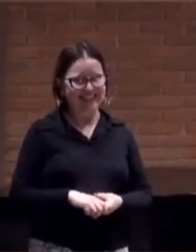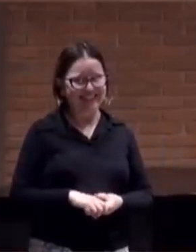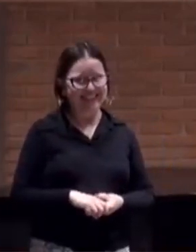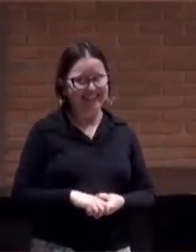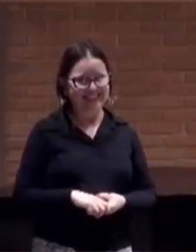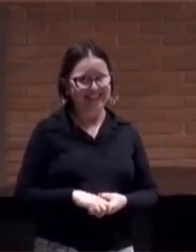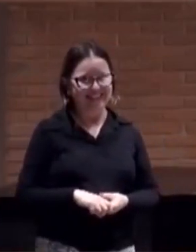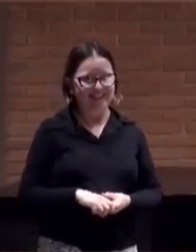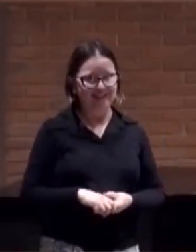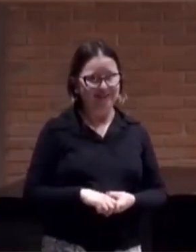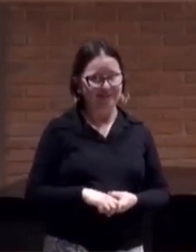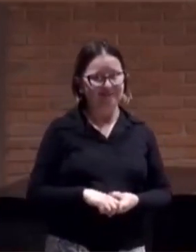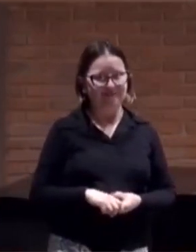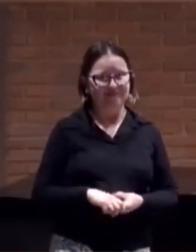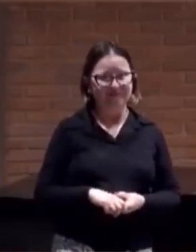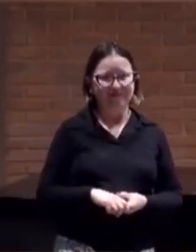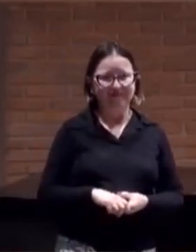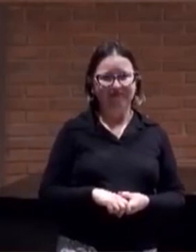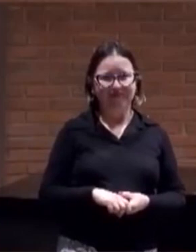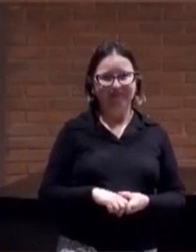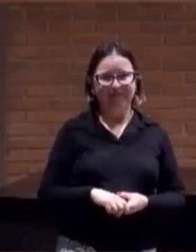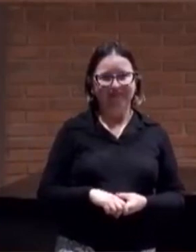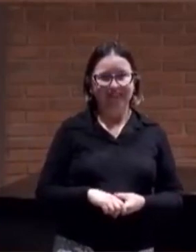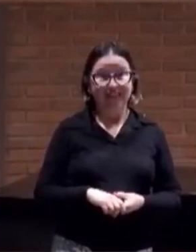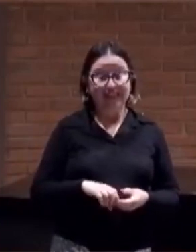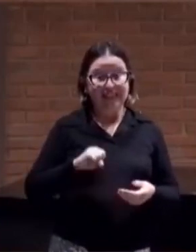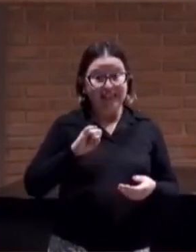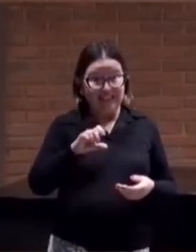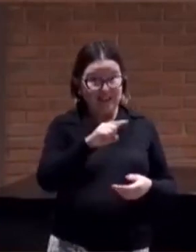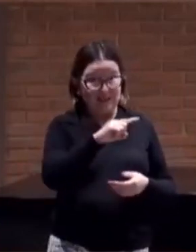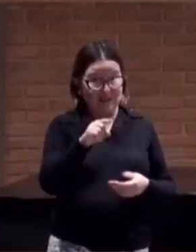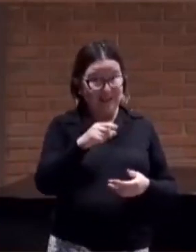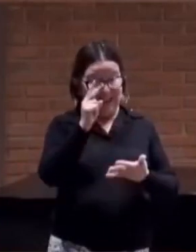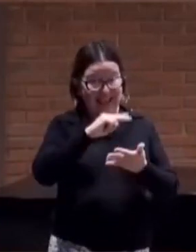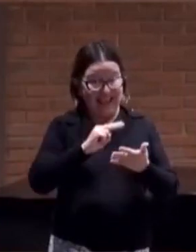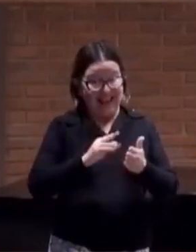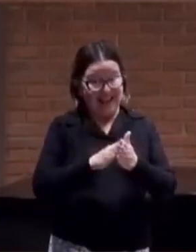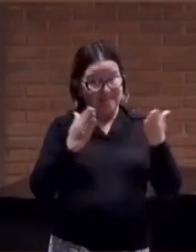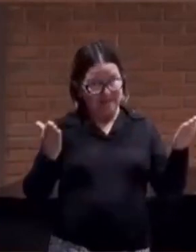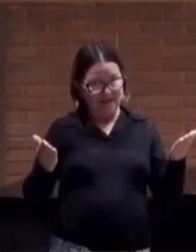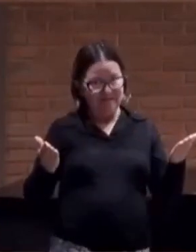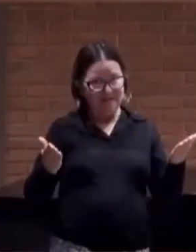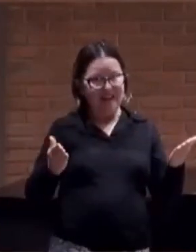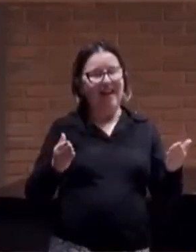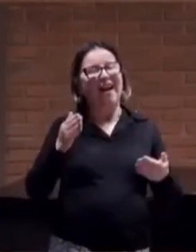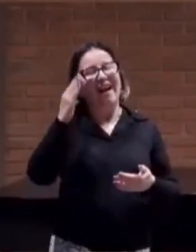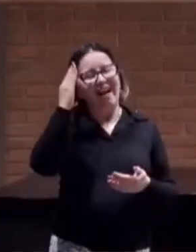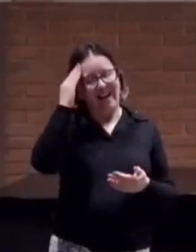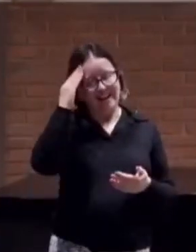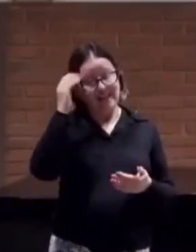Basta você saber. Se você ler a Bíblia, você vai saber o que está acontecendo lá fora.